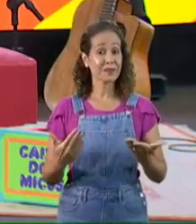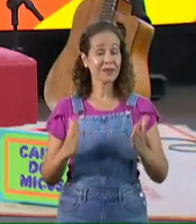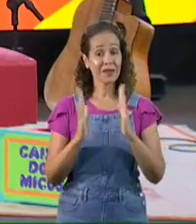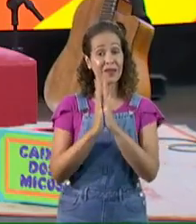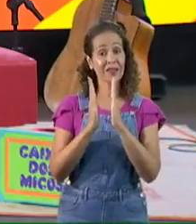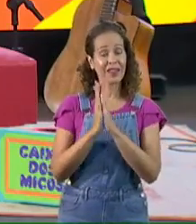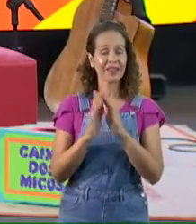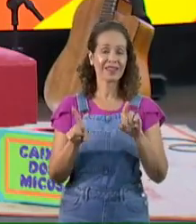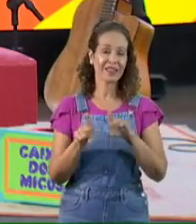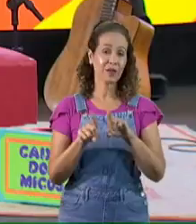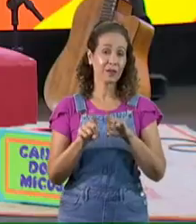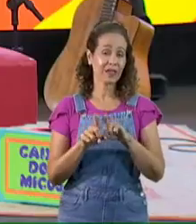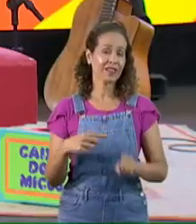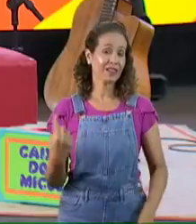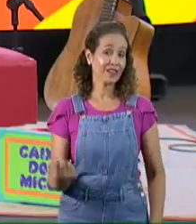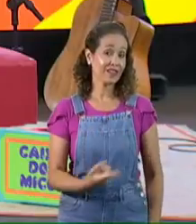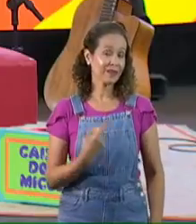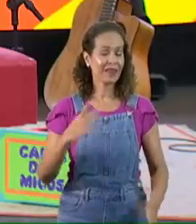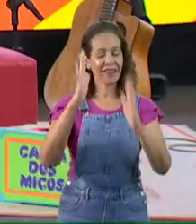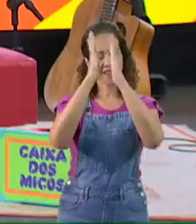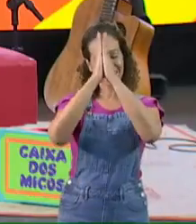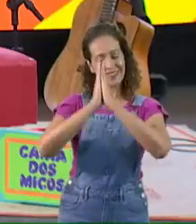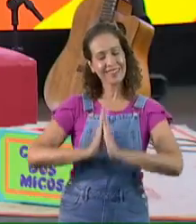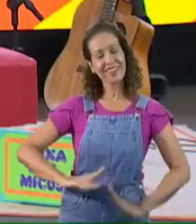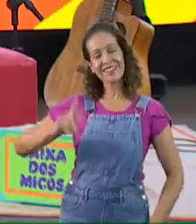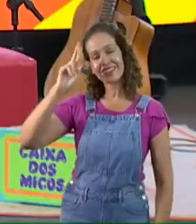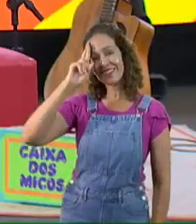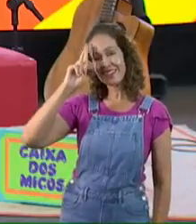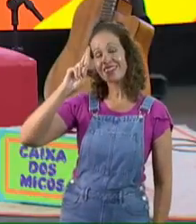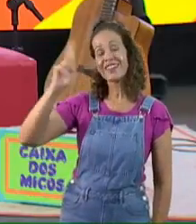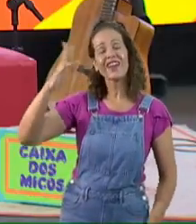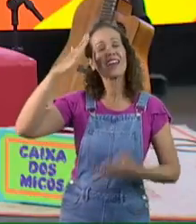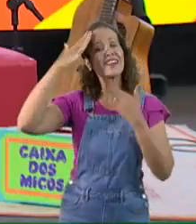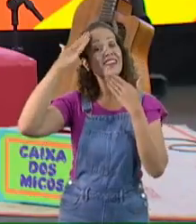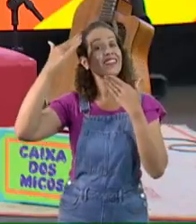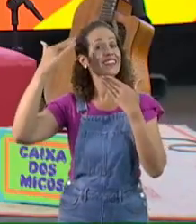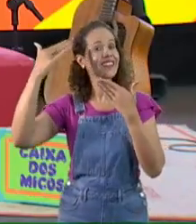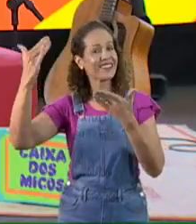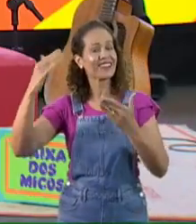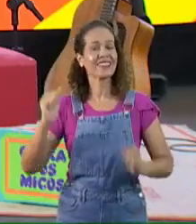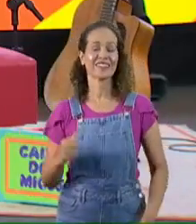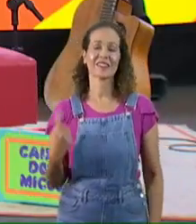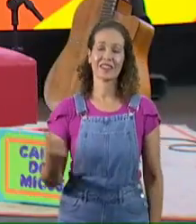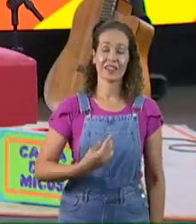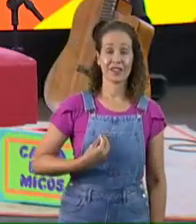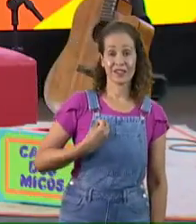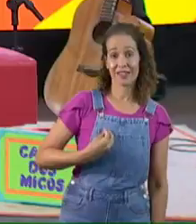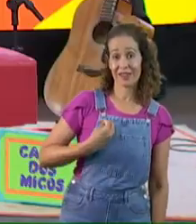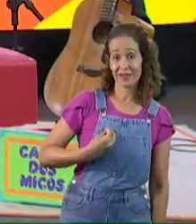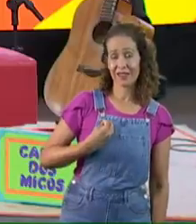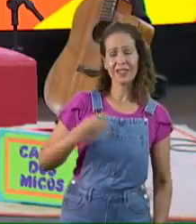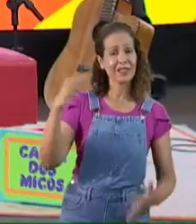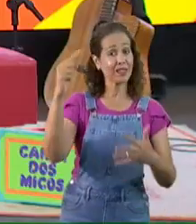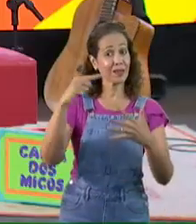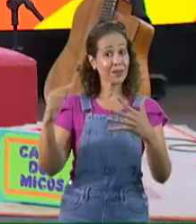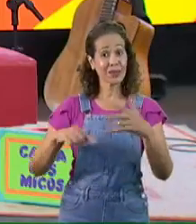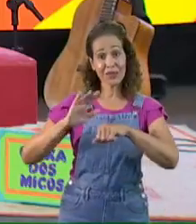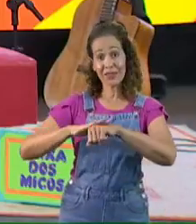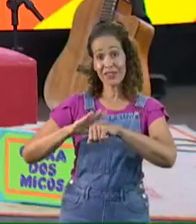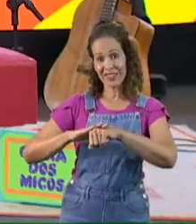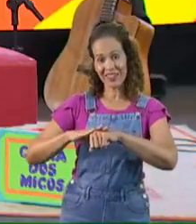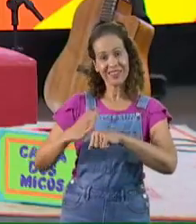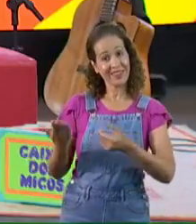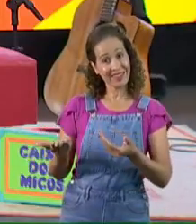orar, nós também vamos o quê? Adorar o Senhor, agradecendo pela nossa vida e por tudo que Ele tem feito por